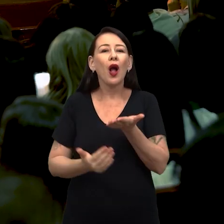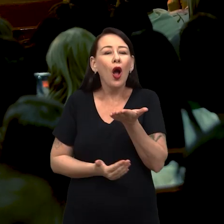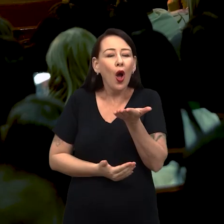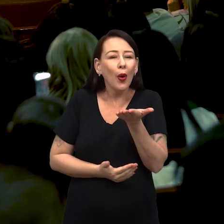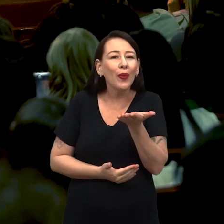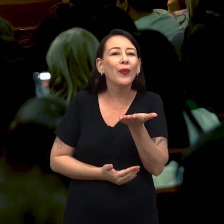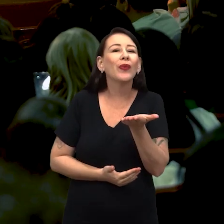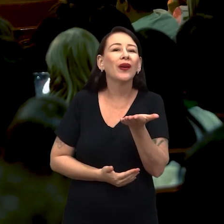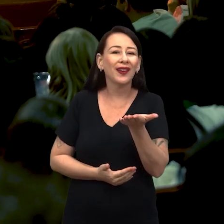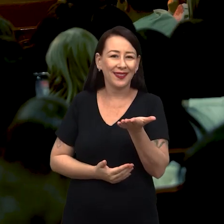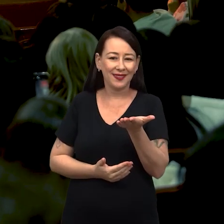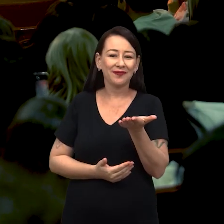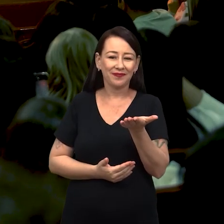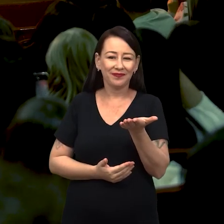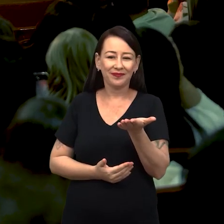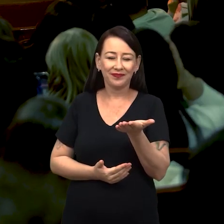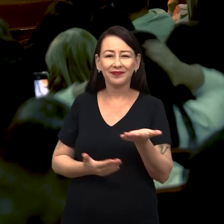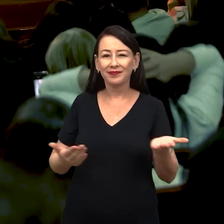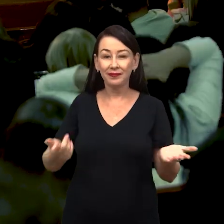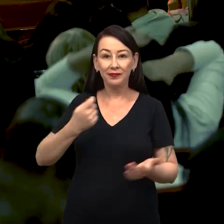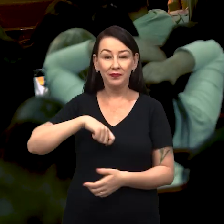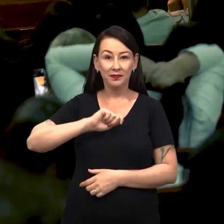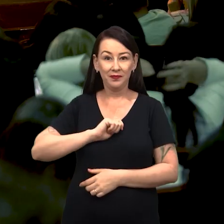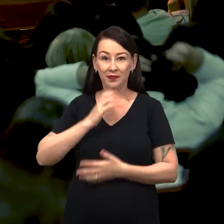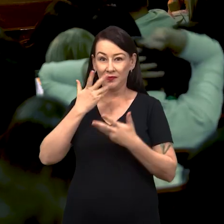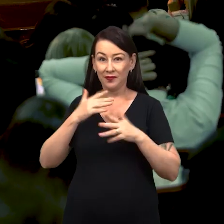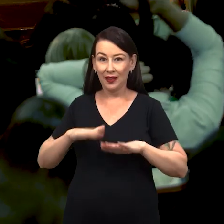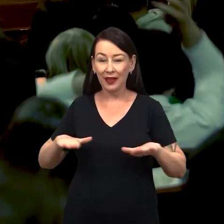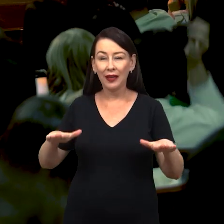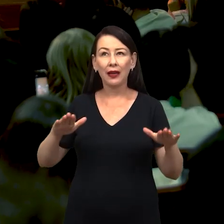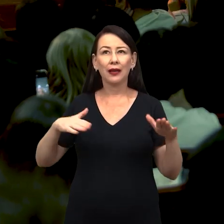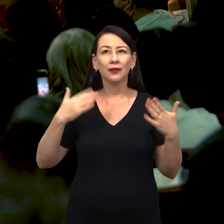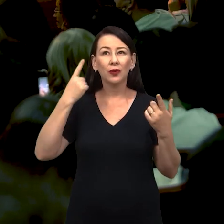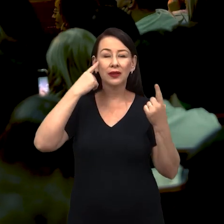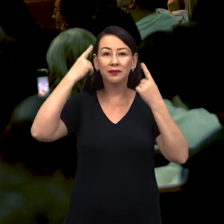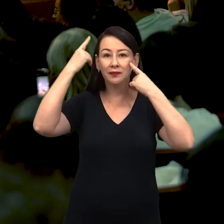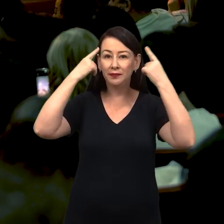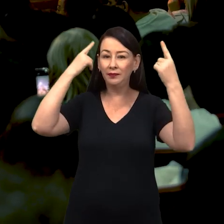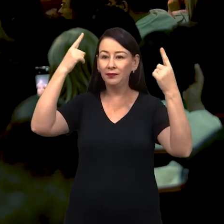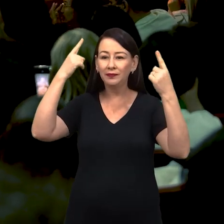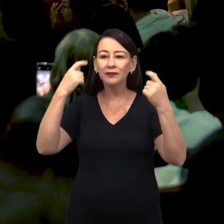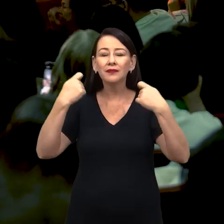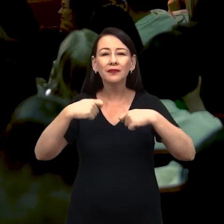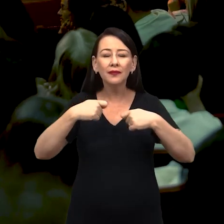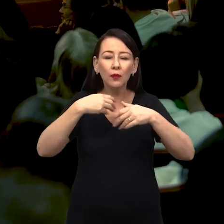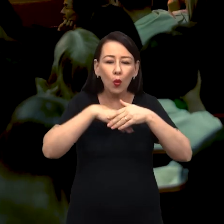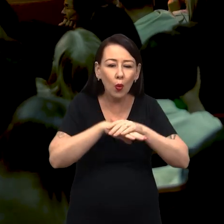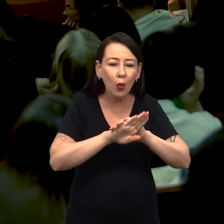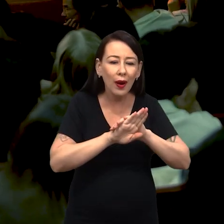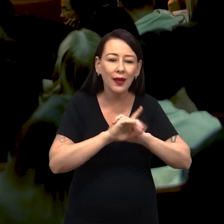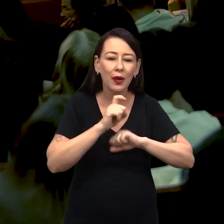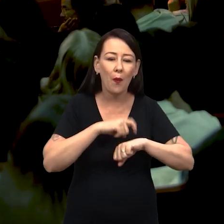tem essa natureza do sopro. Quando a gente está criando, esse momento do sopro é